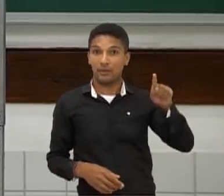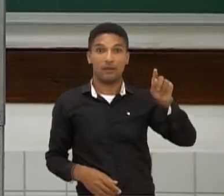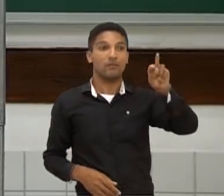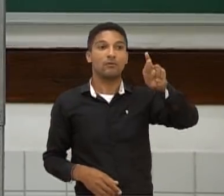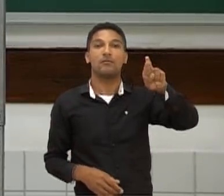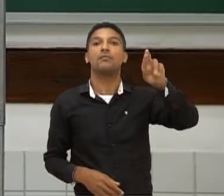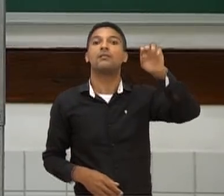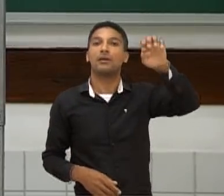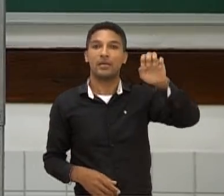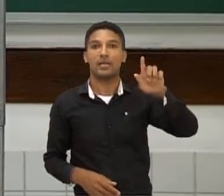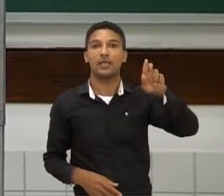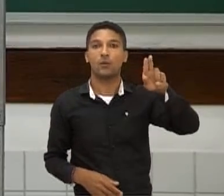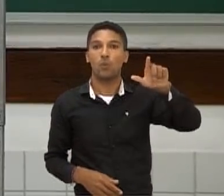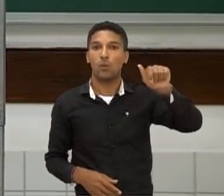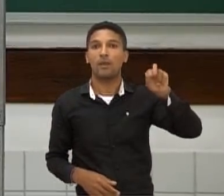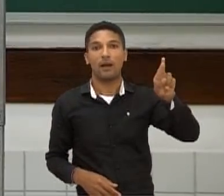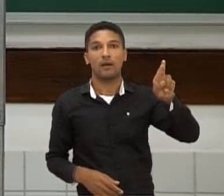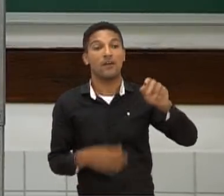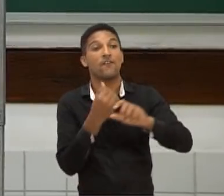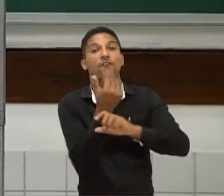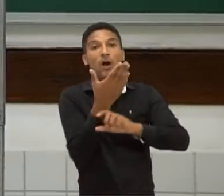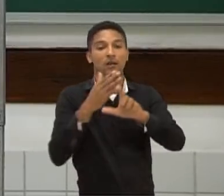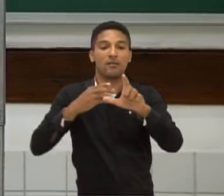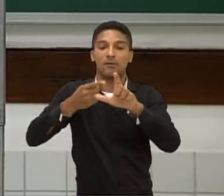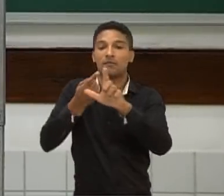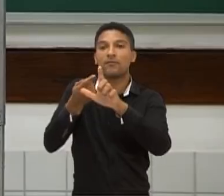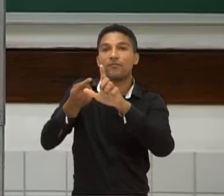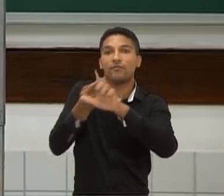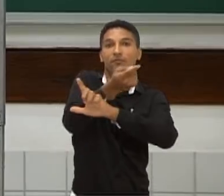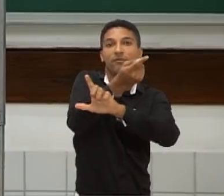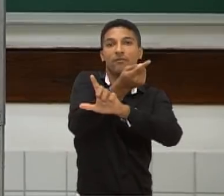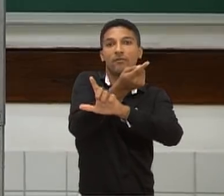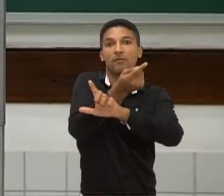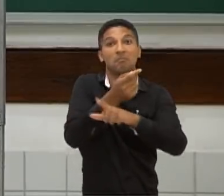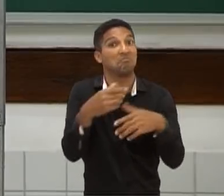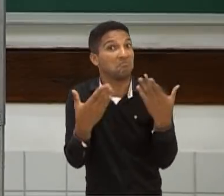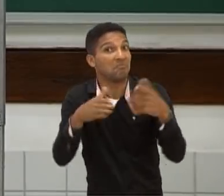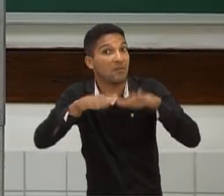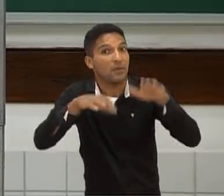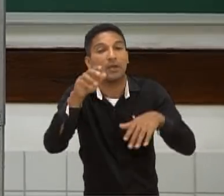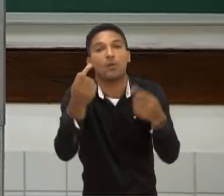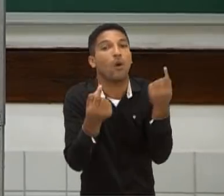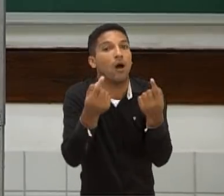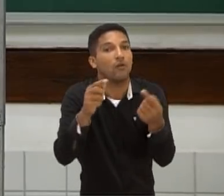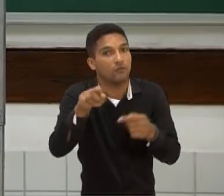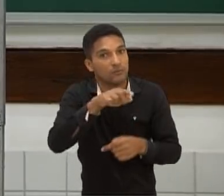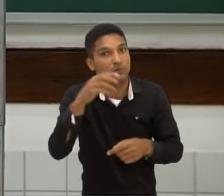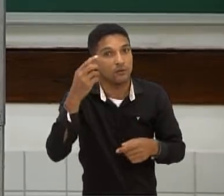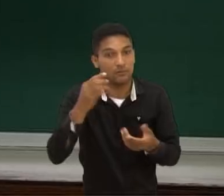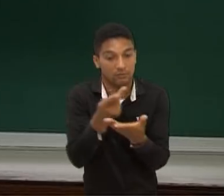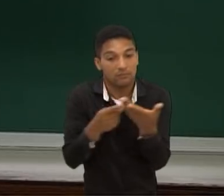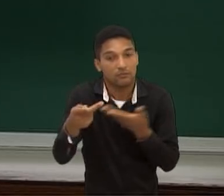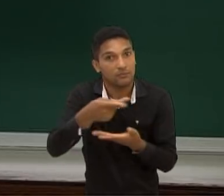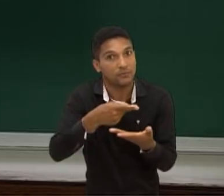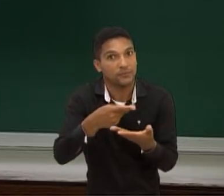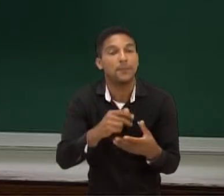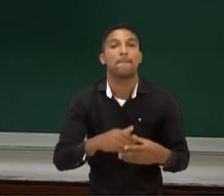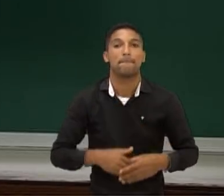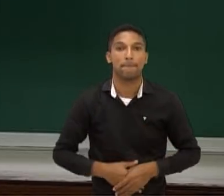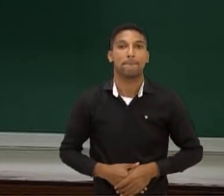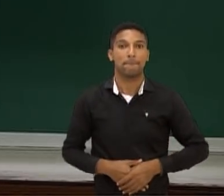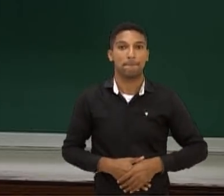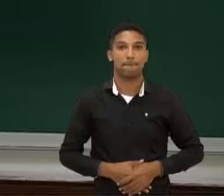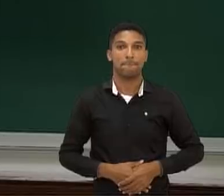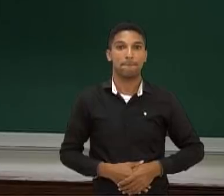depende muito ali da figura que você está olhando, tá bom? Utilizando essas técnicas para verificar. Então, pessoal, olha